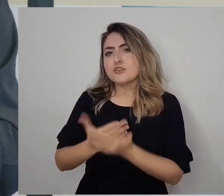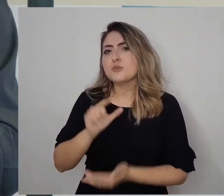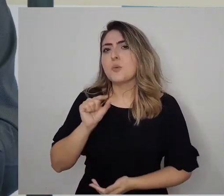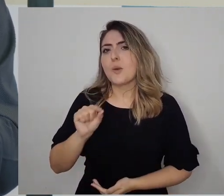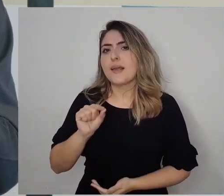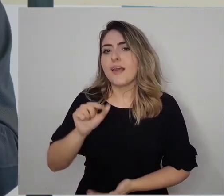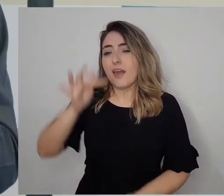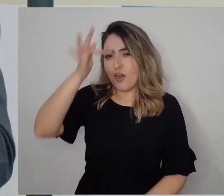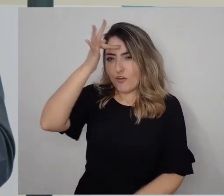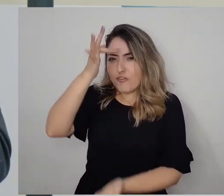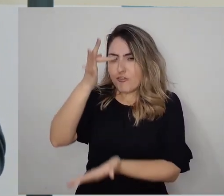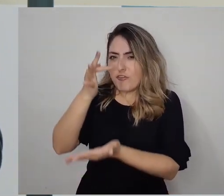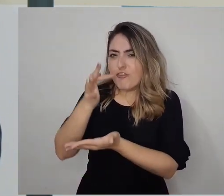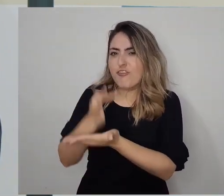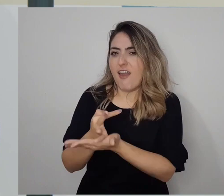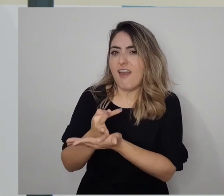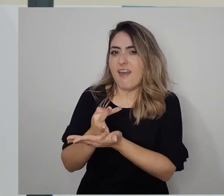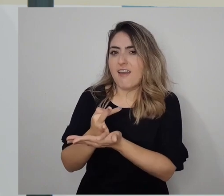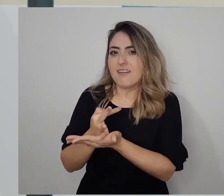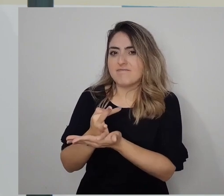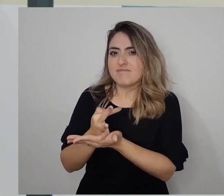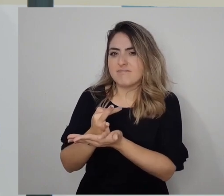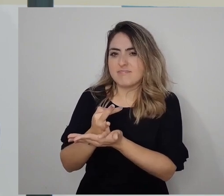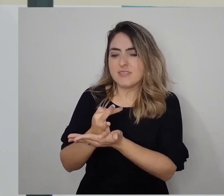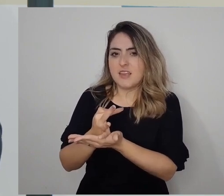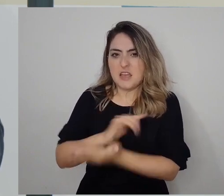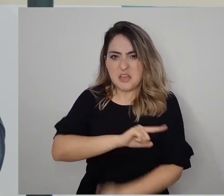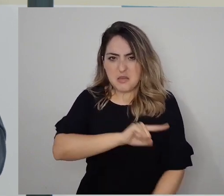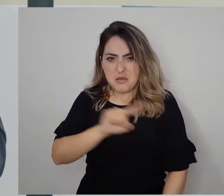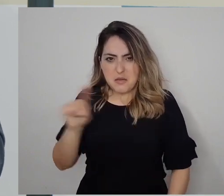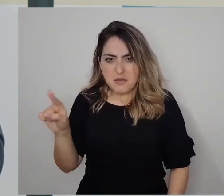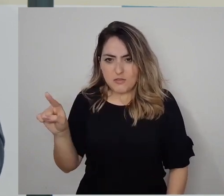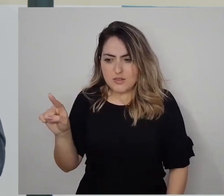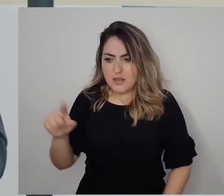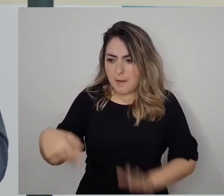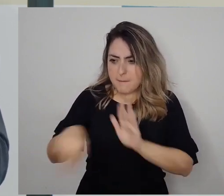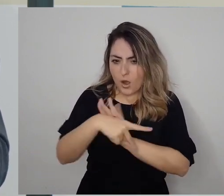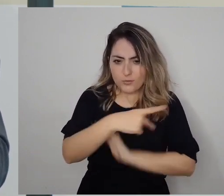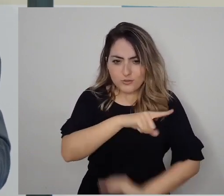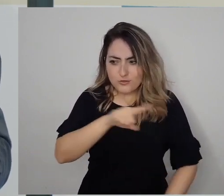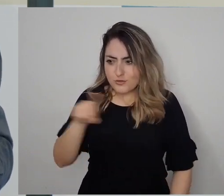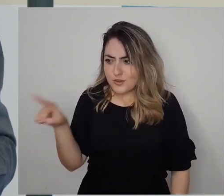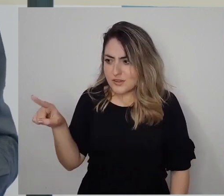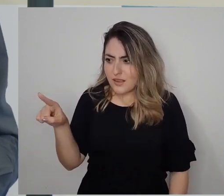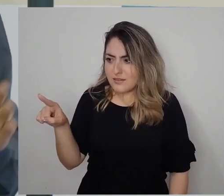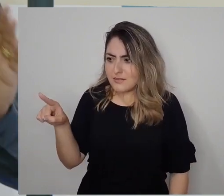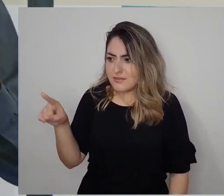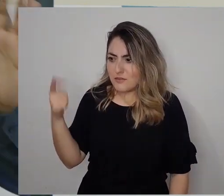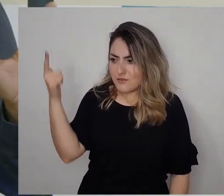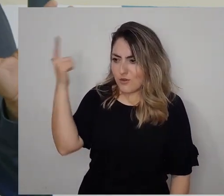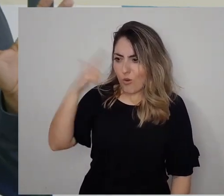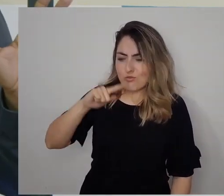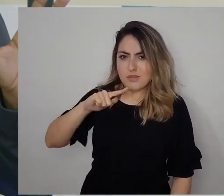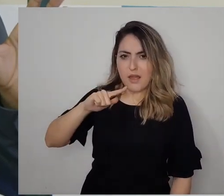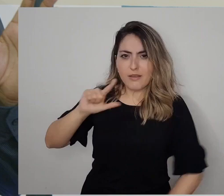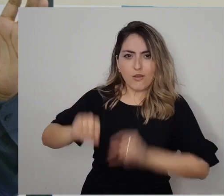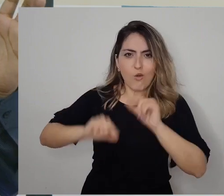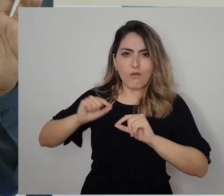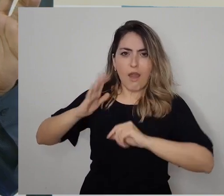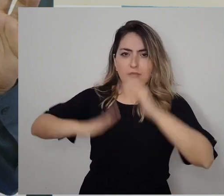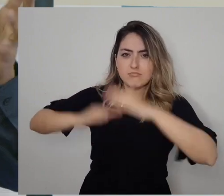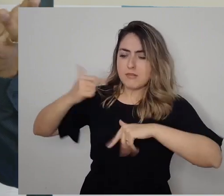falando essa fé. E essa fé, não vem de vós, é dom de Deus, não de